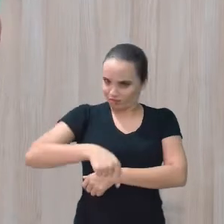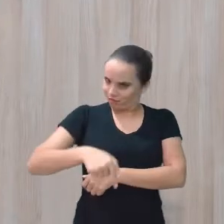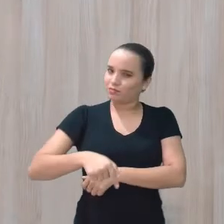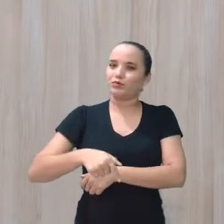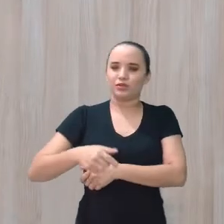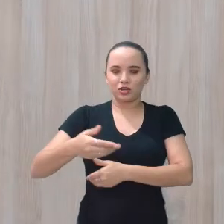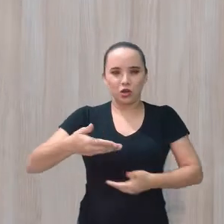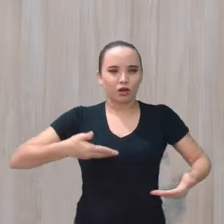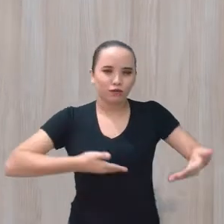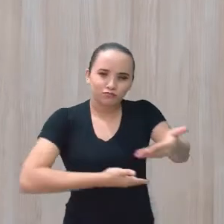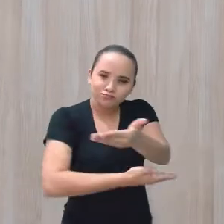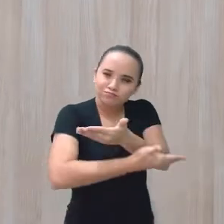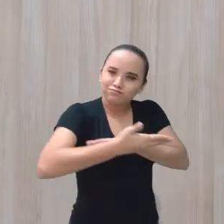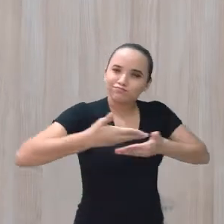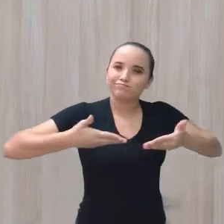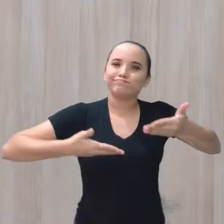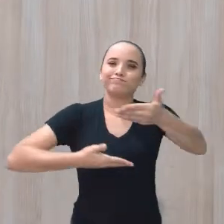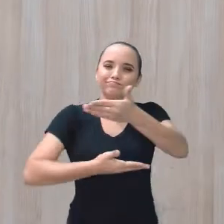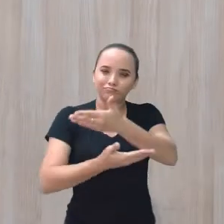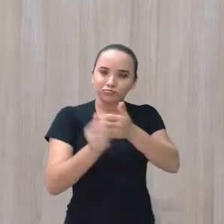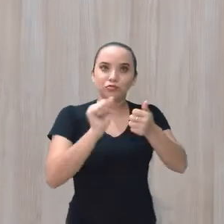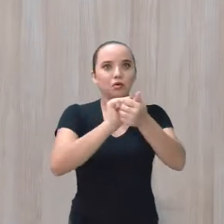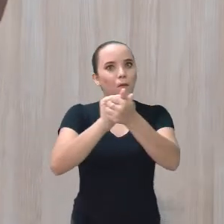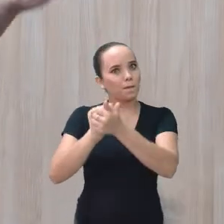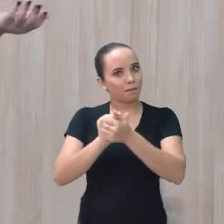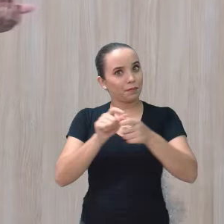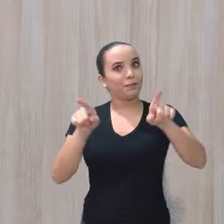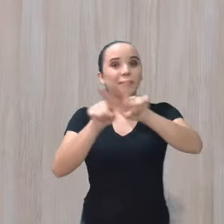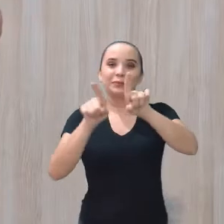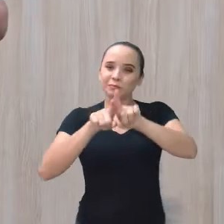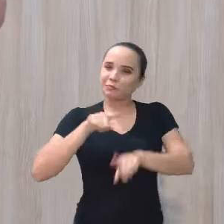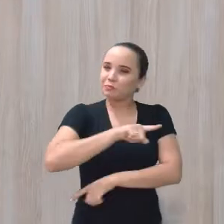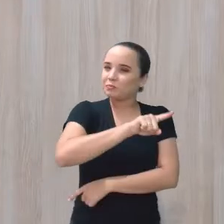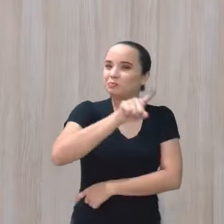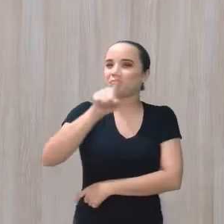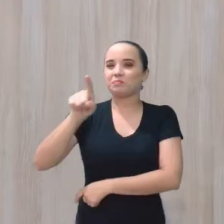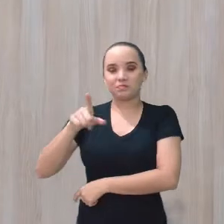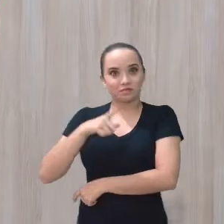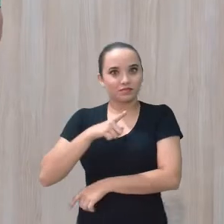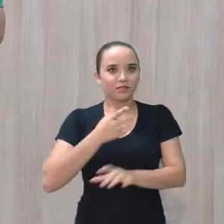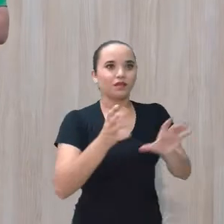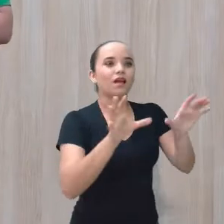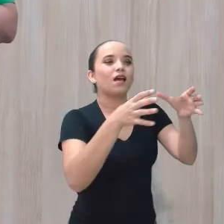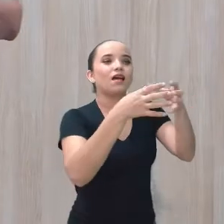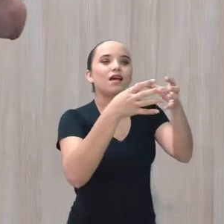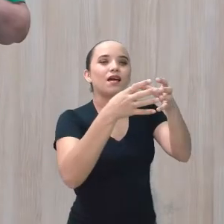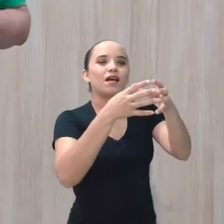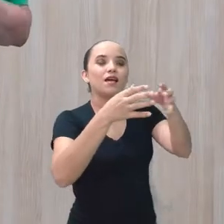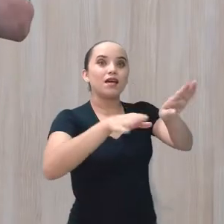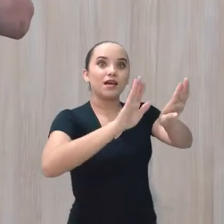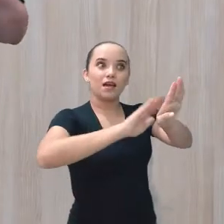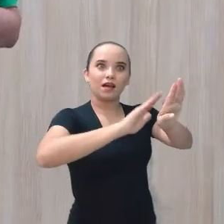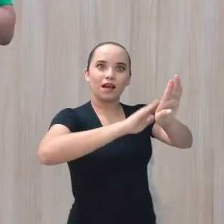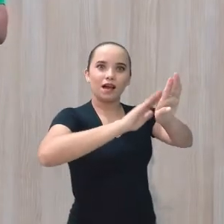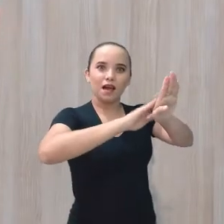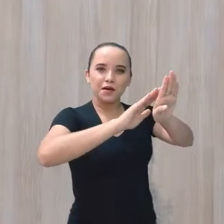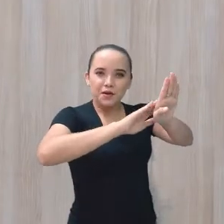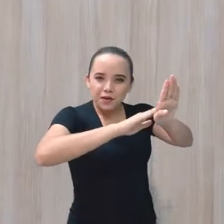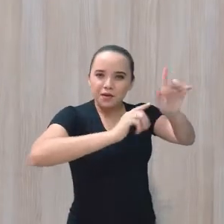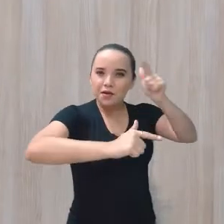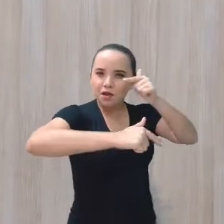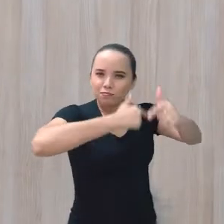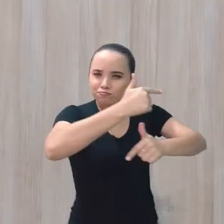aula, interagindo comigo e com vocês. Tenho a equipe de produção que fica por trás dos bastidores